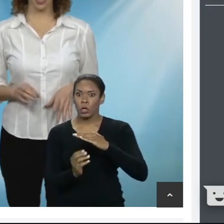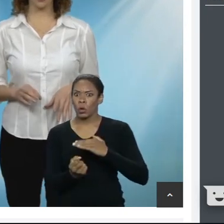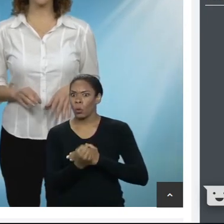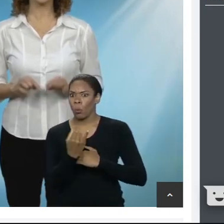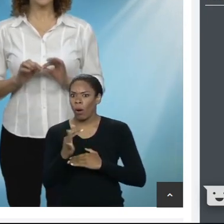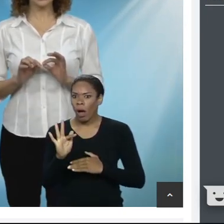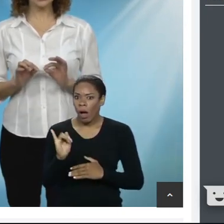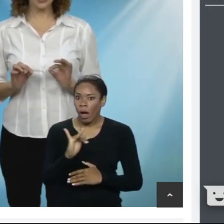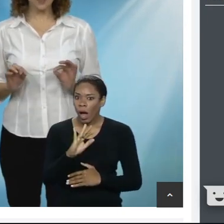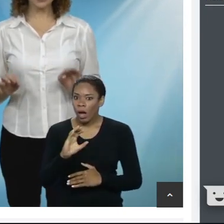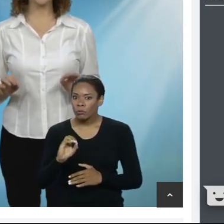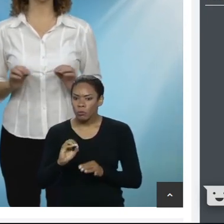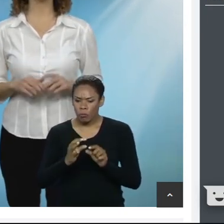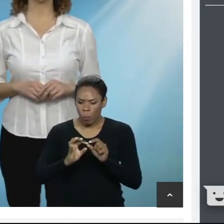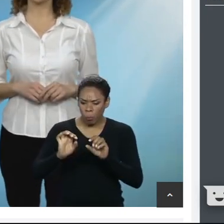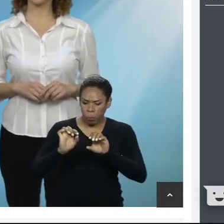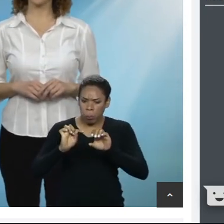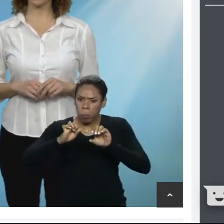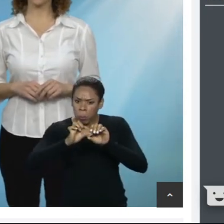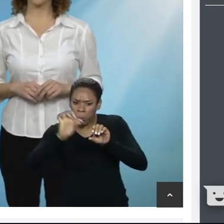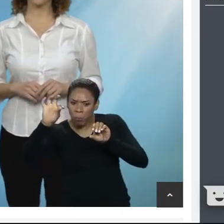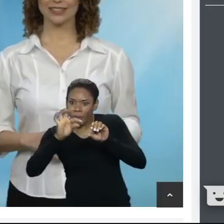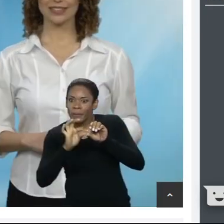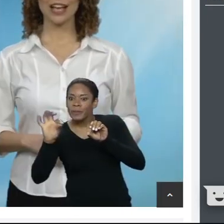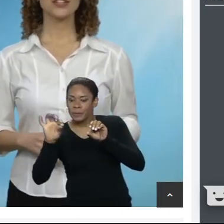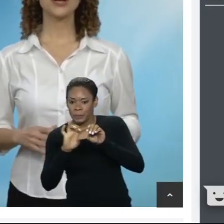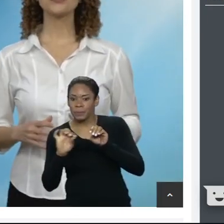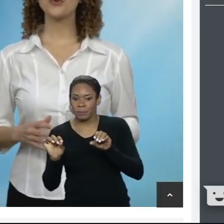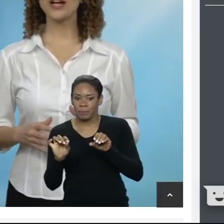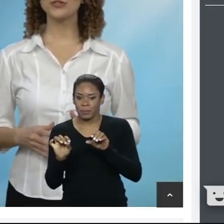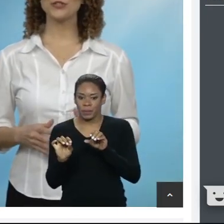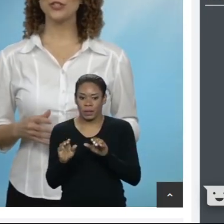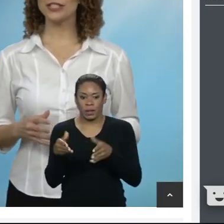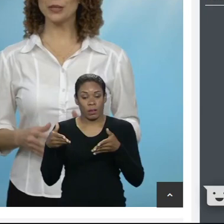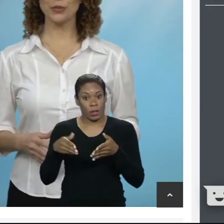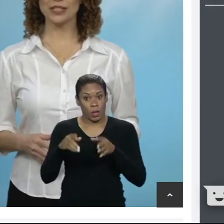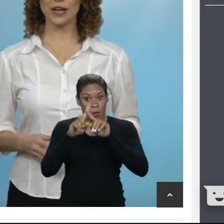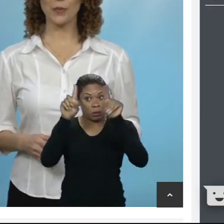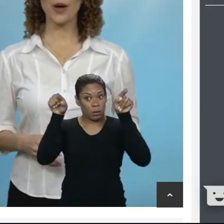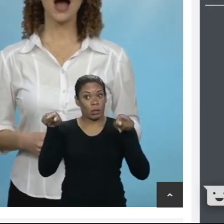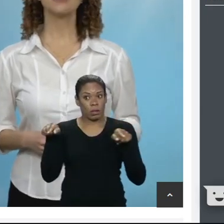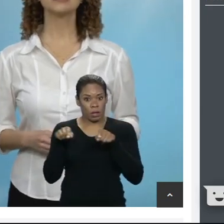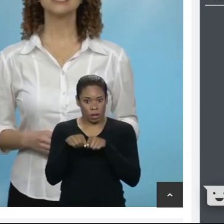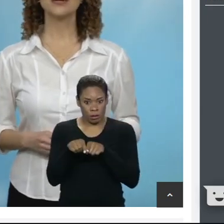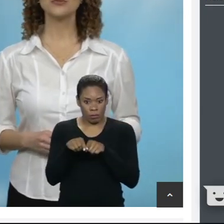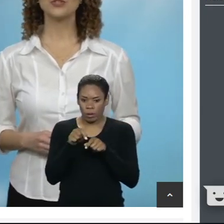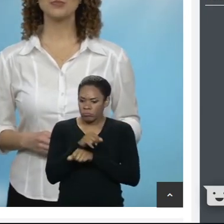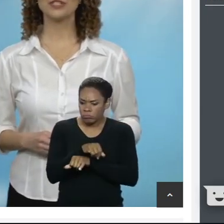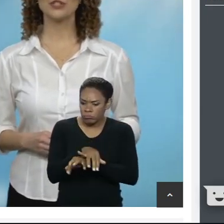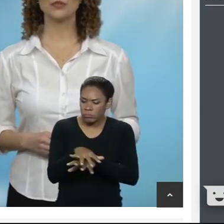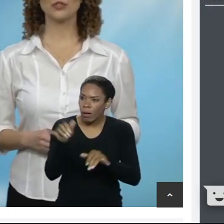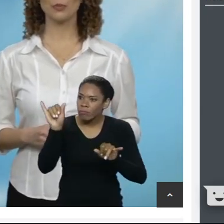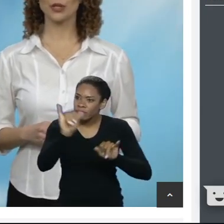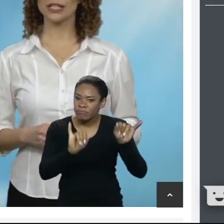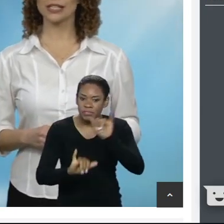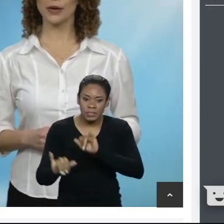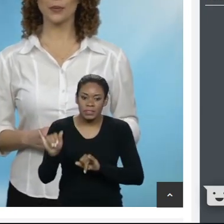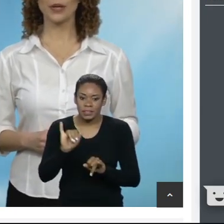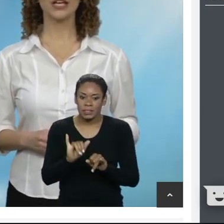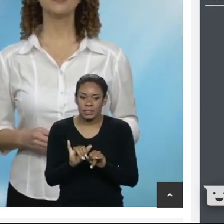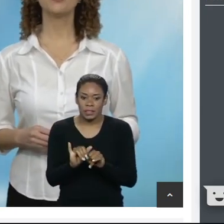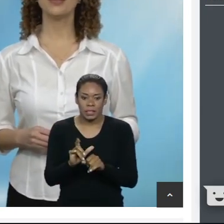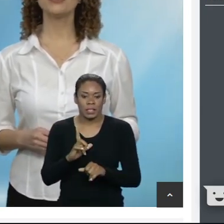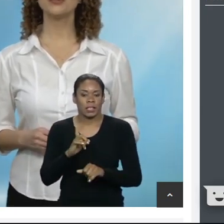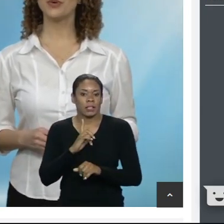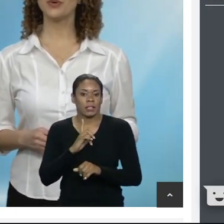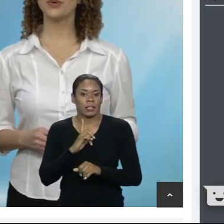fios e cabos que serão passados pelo eletroduto. Já os quadros de distribuição armazenam os dispositivos de proteção